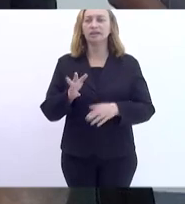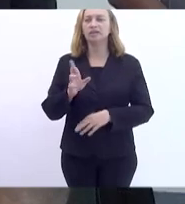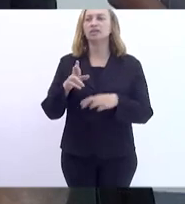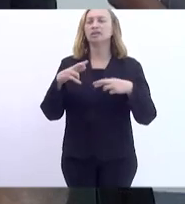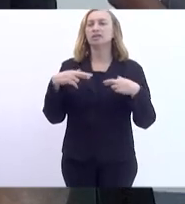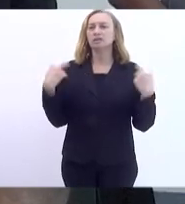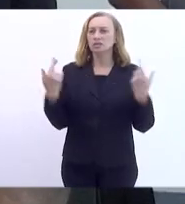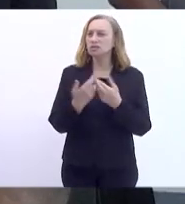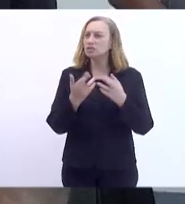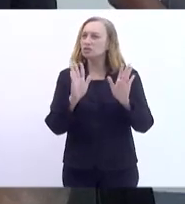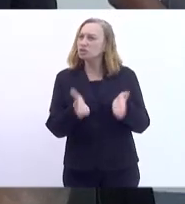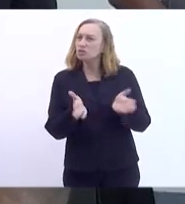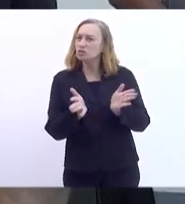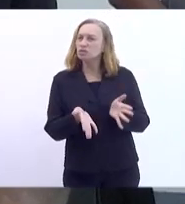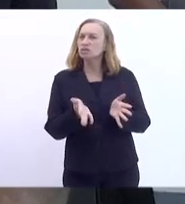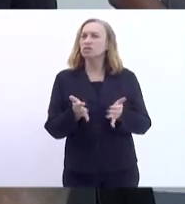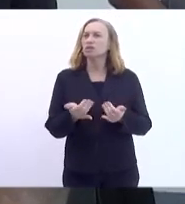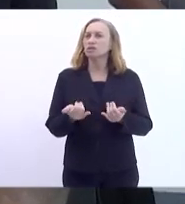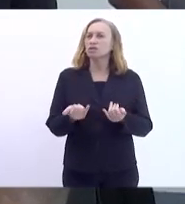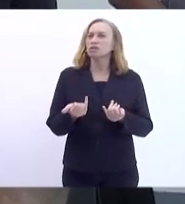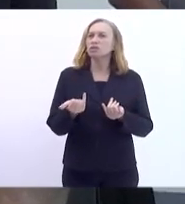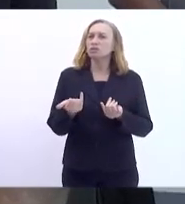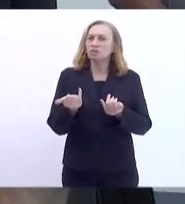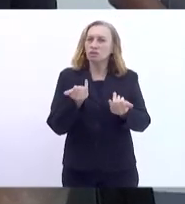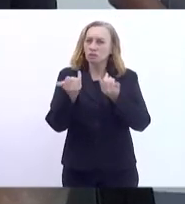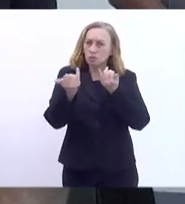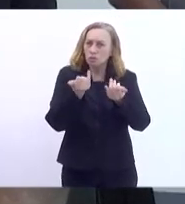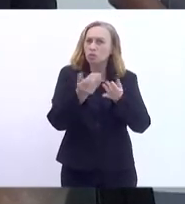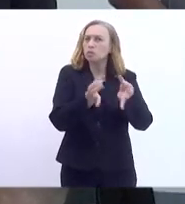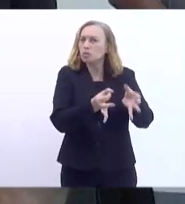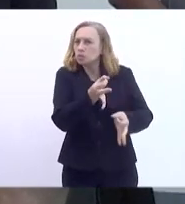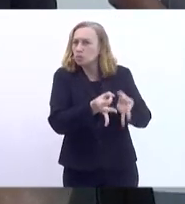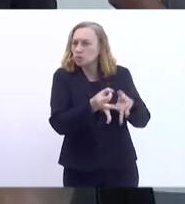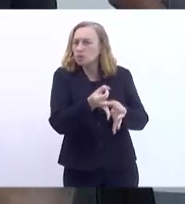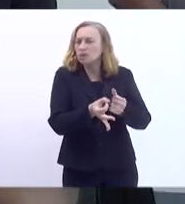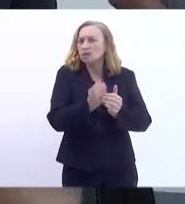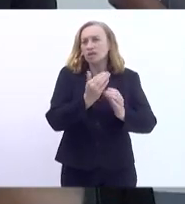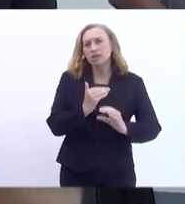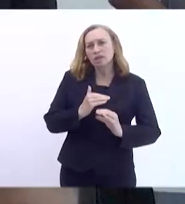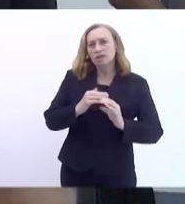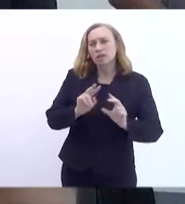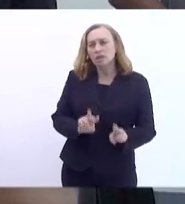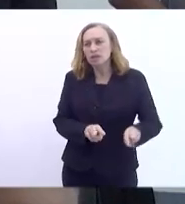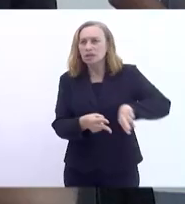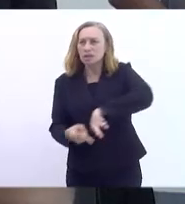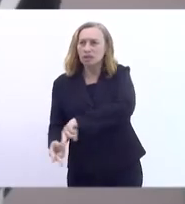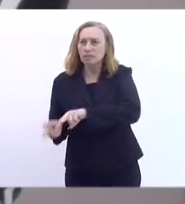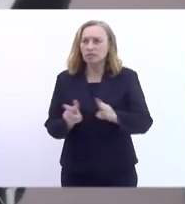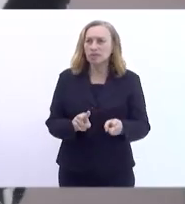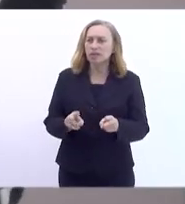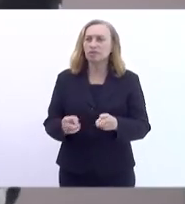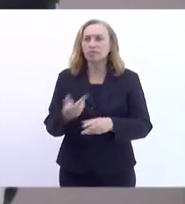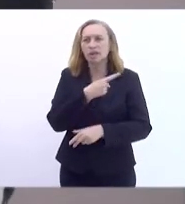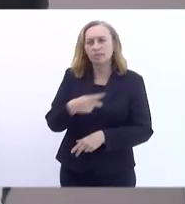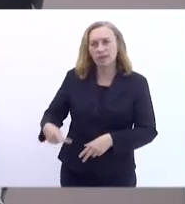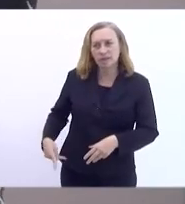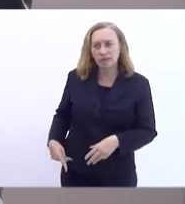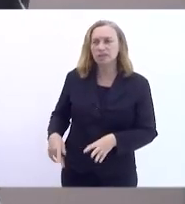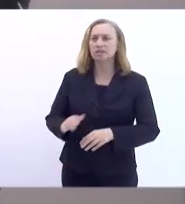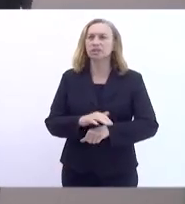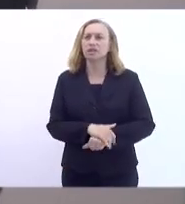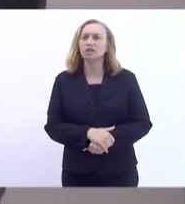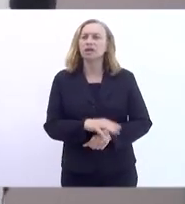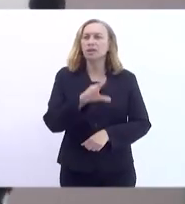uma um formato jurídico para ser encaminhado pega presidência